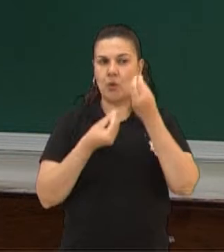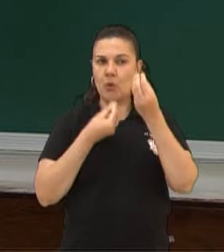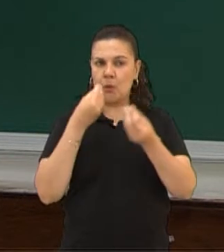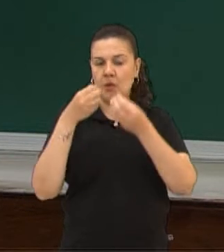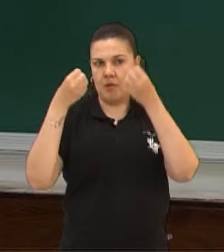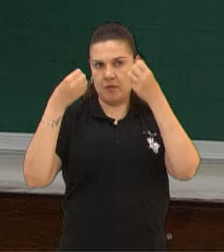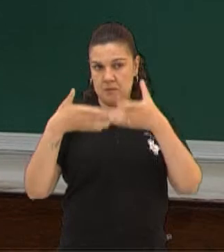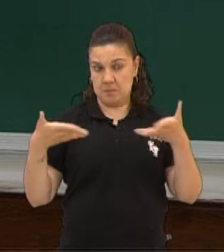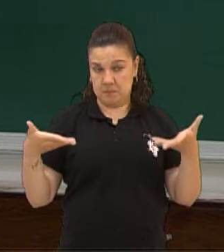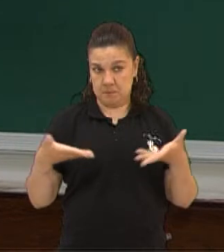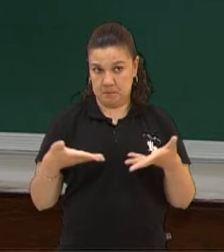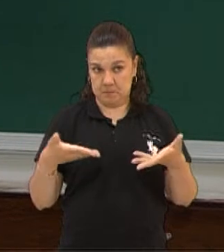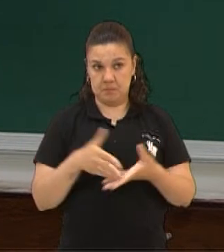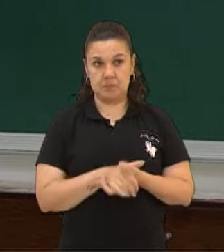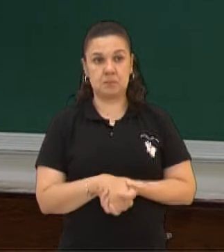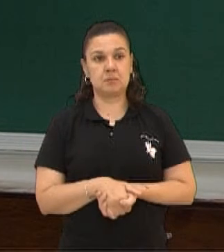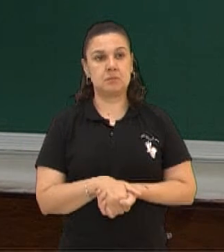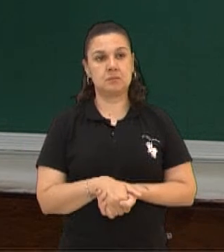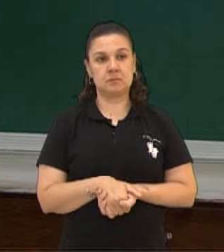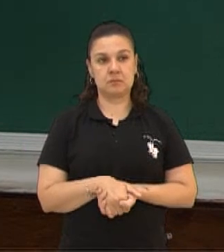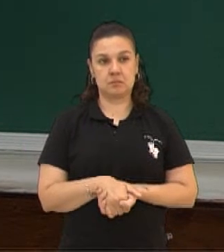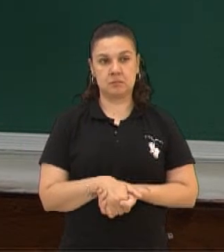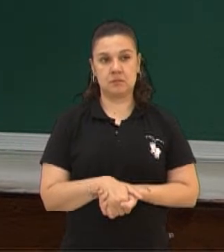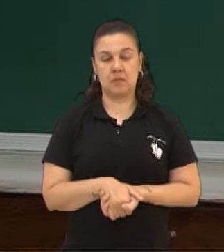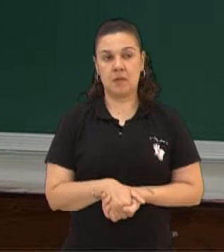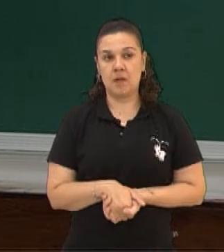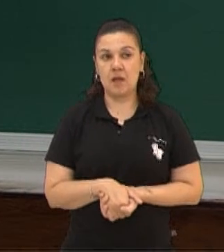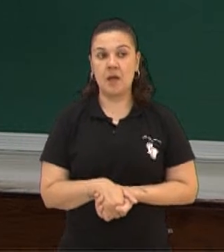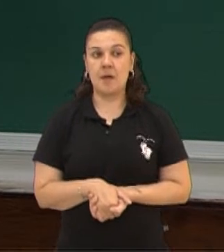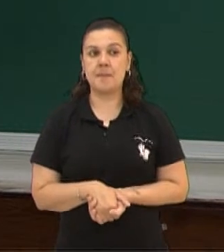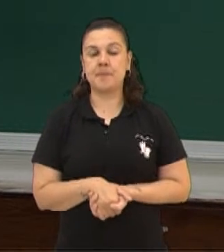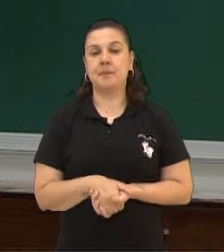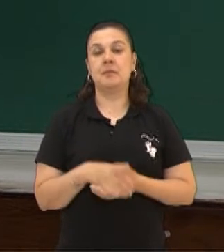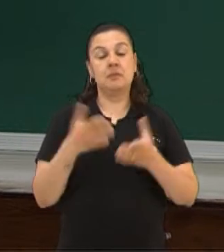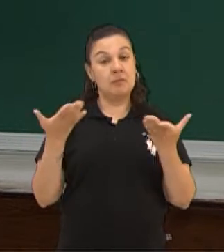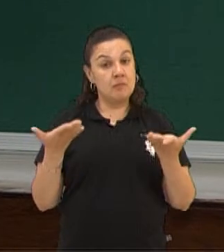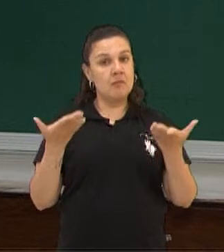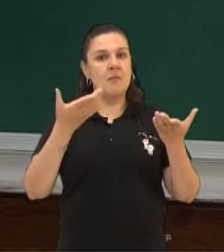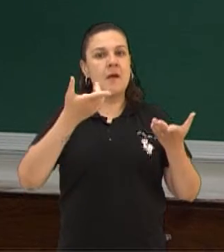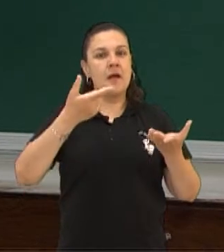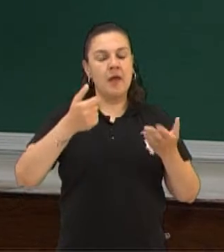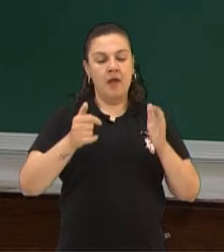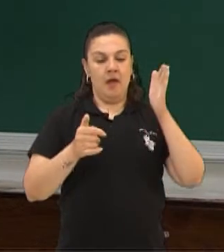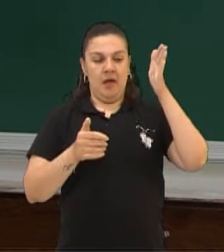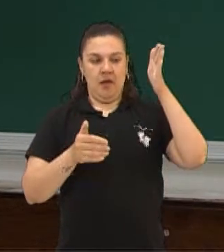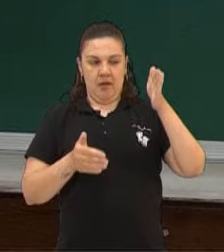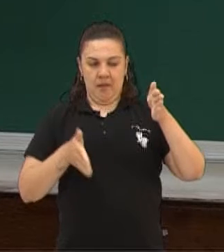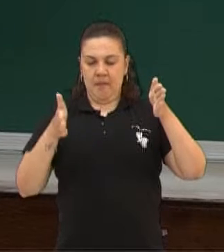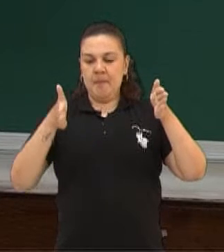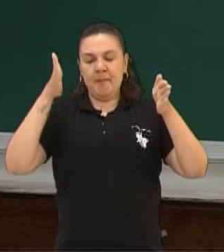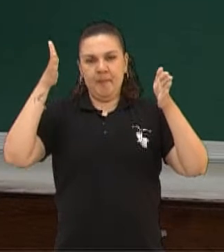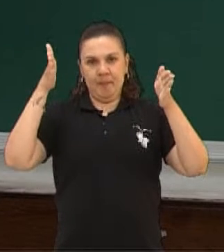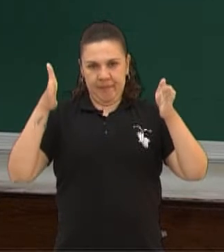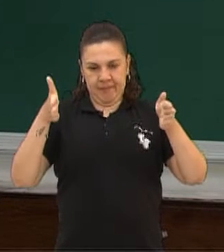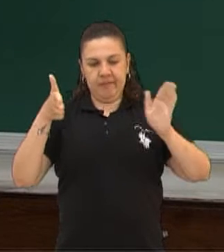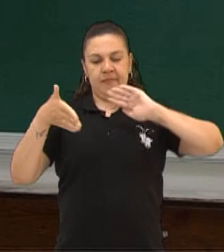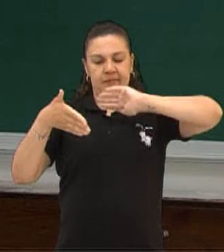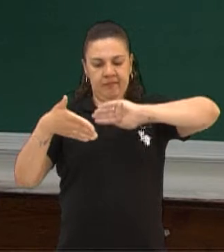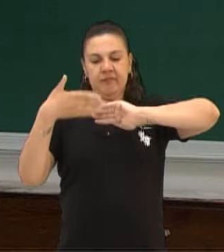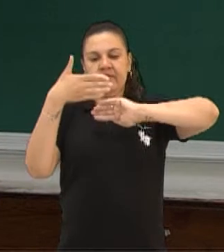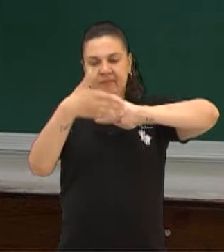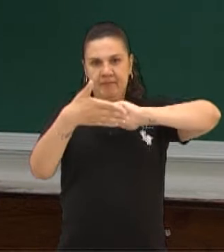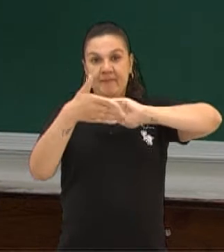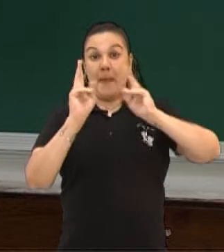eu vou explicar agora. Presta atenção. Lembra que eu falei que quando nós temos um lado de frente para o outro, eles